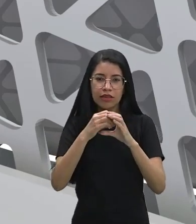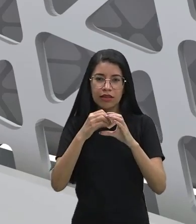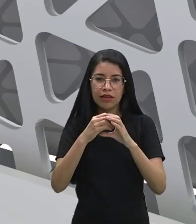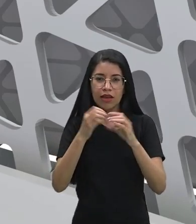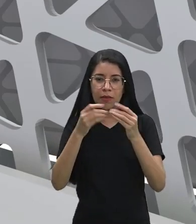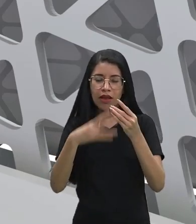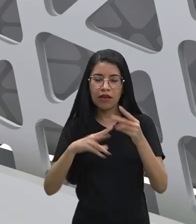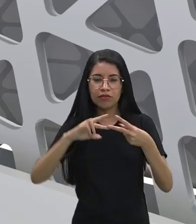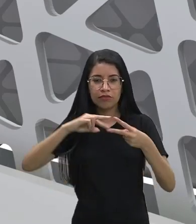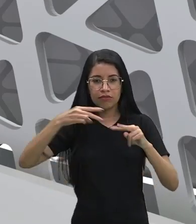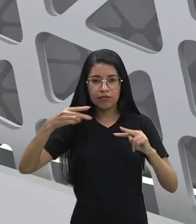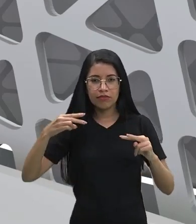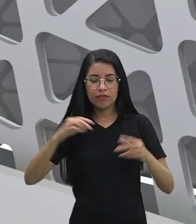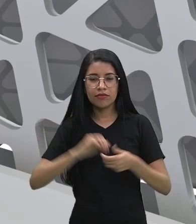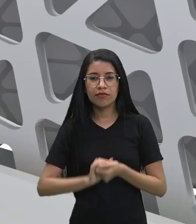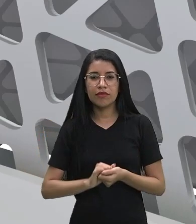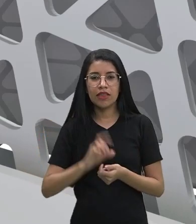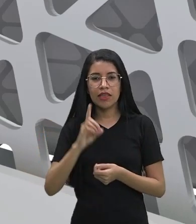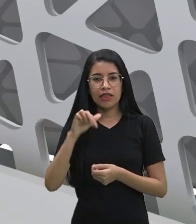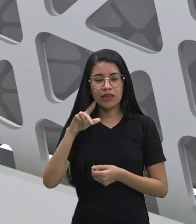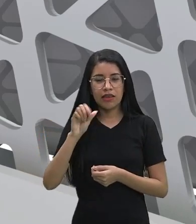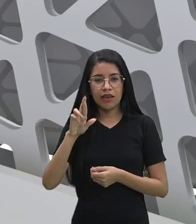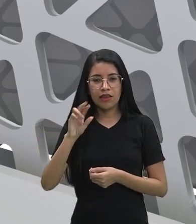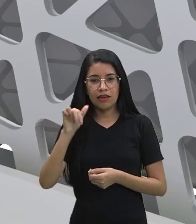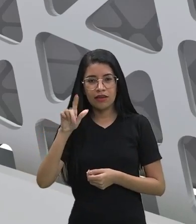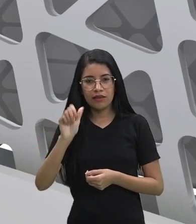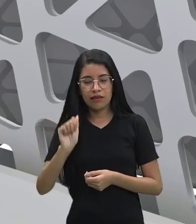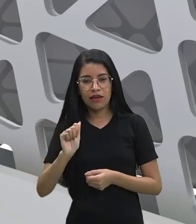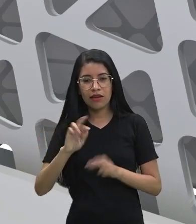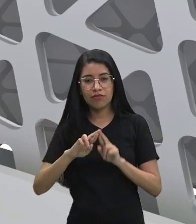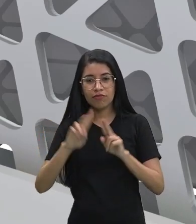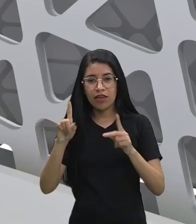de material genético, DNA e RNA,